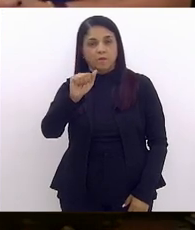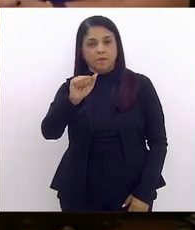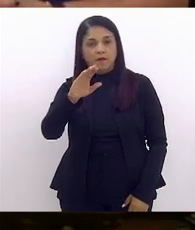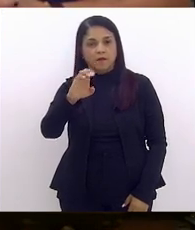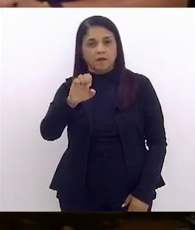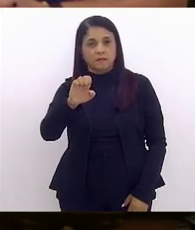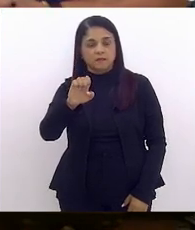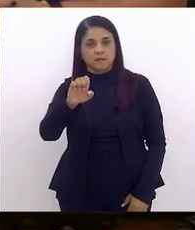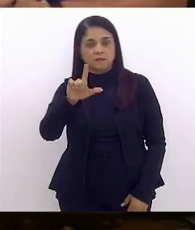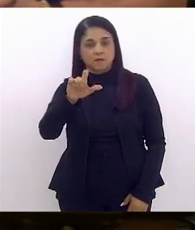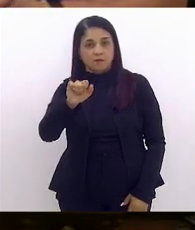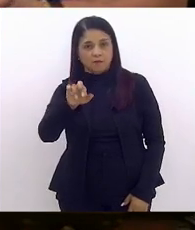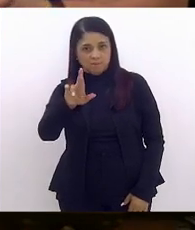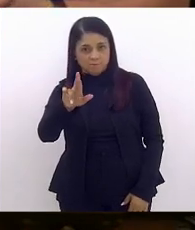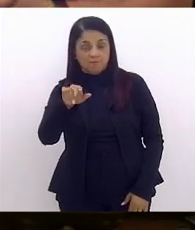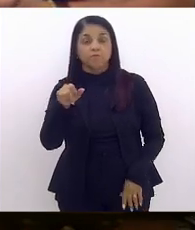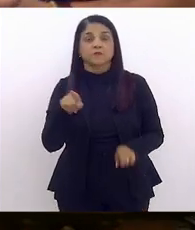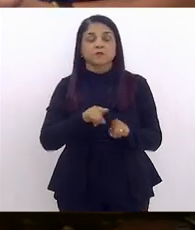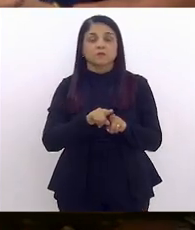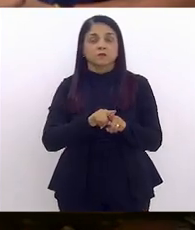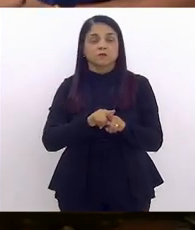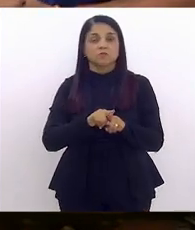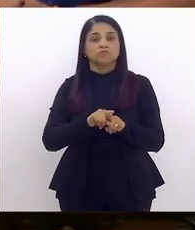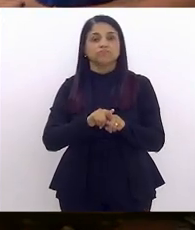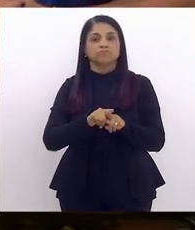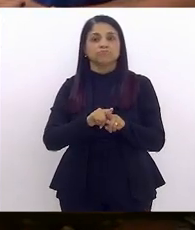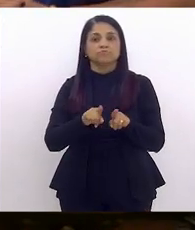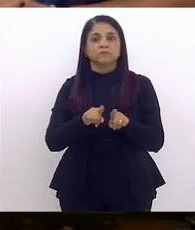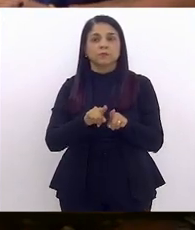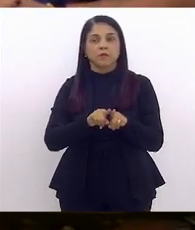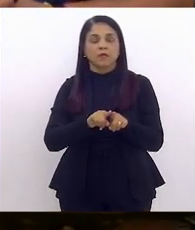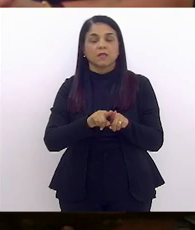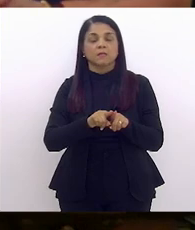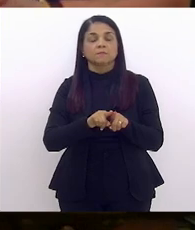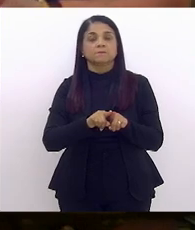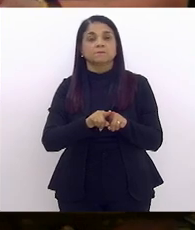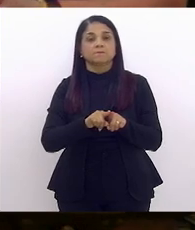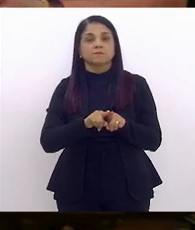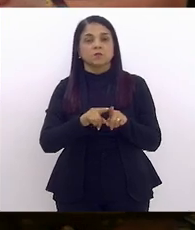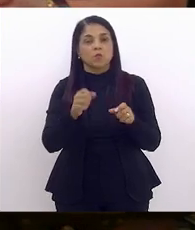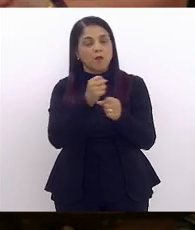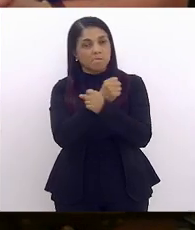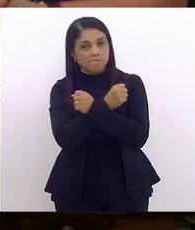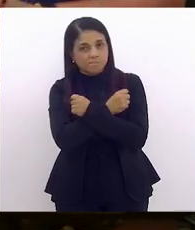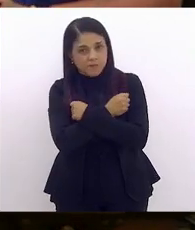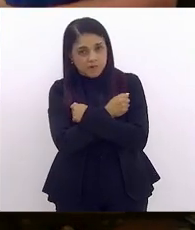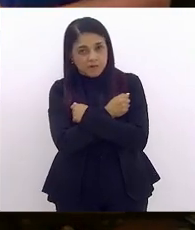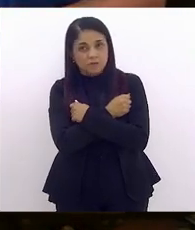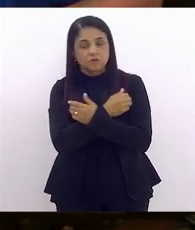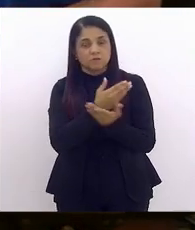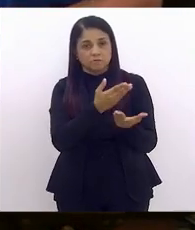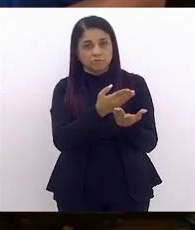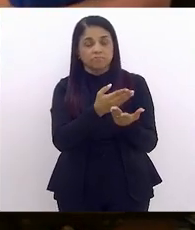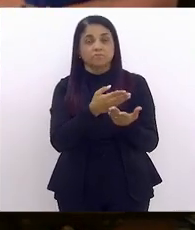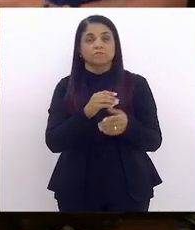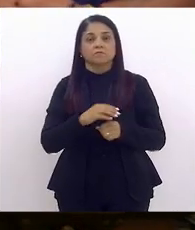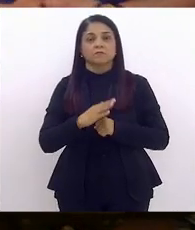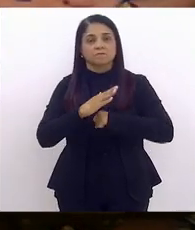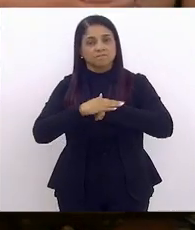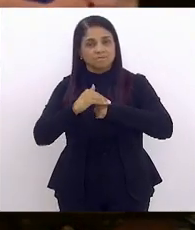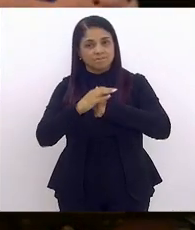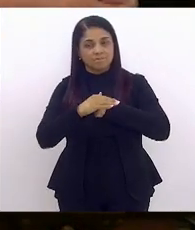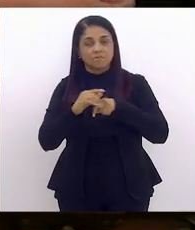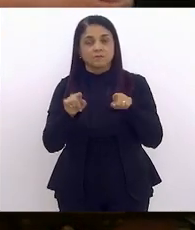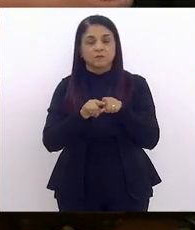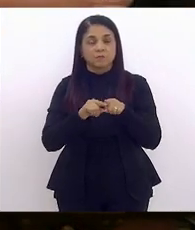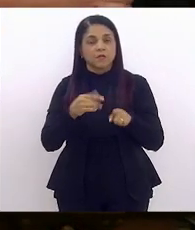Rodrigo Bacelar, eu levo dele também, trago dele o abraço a você, fraterno, e de todos os